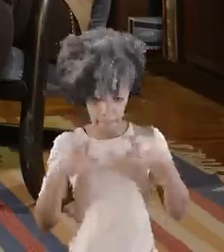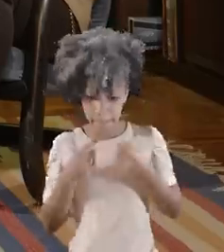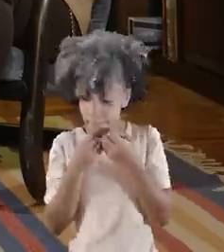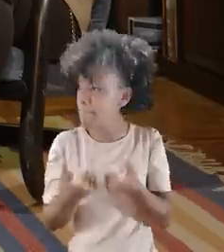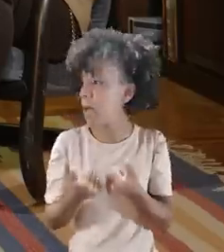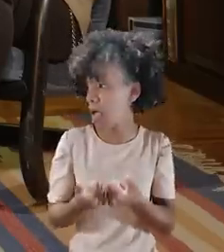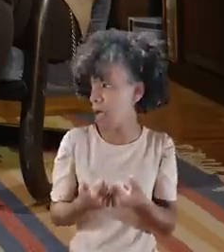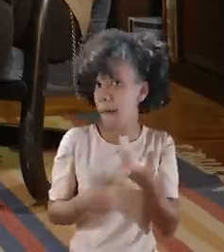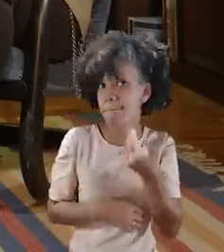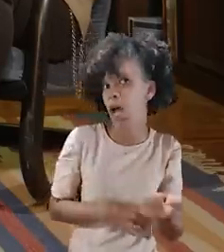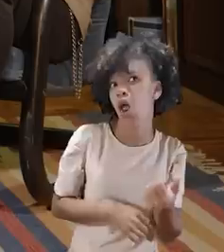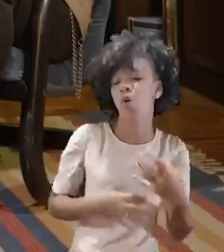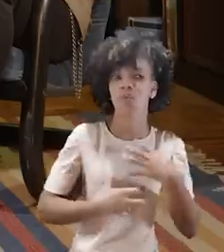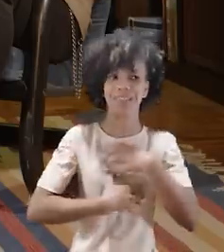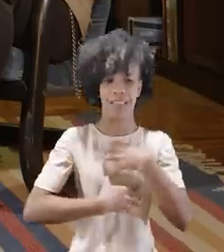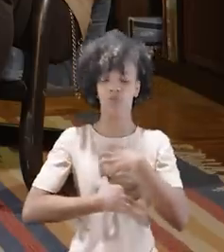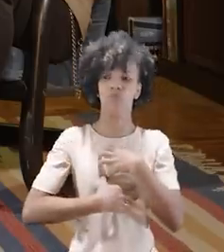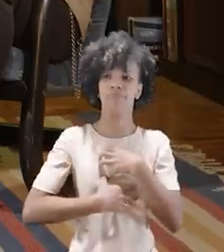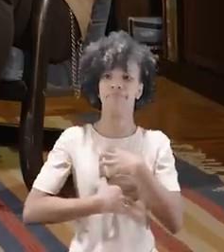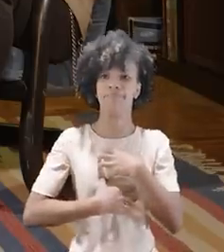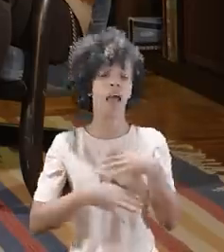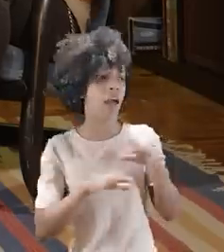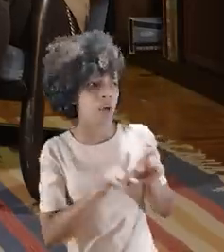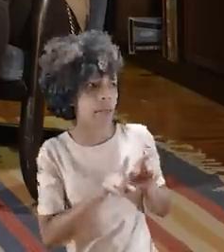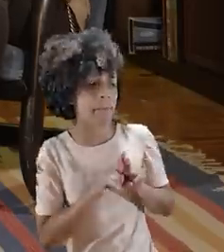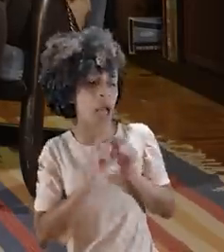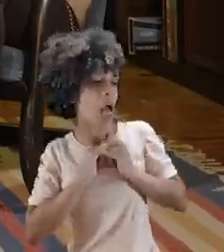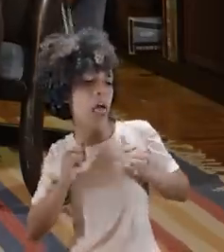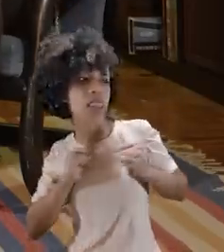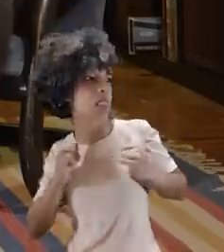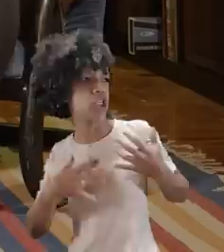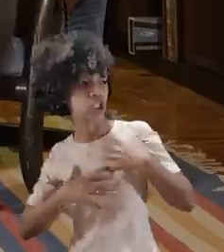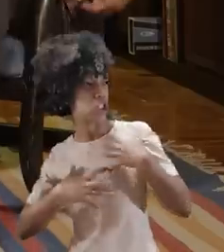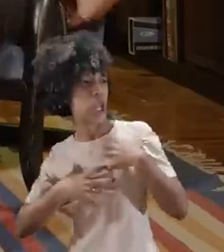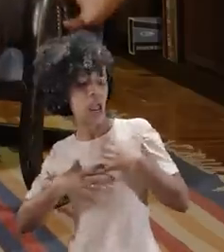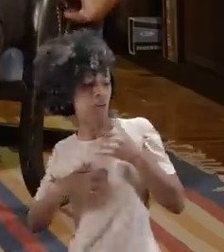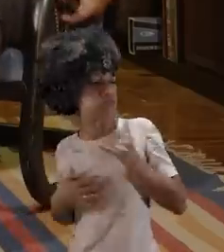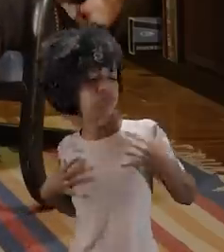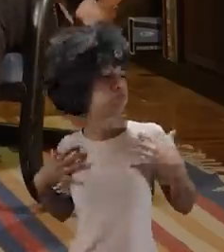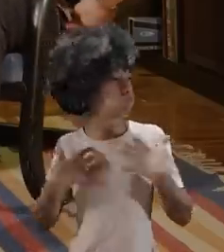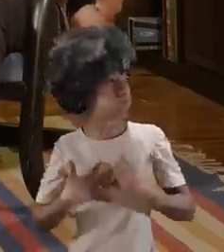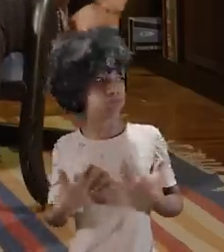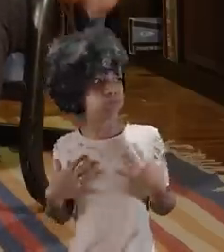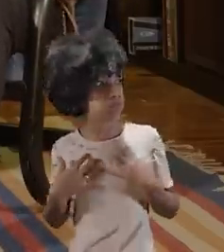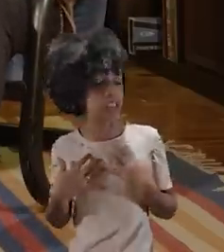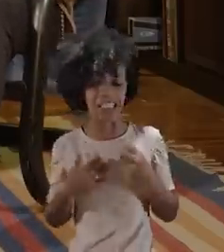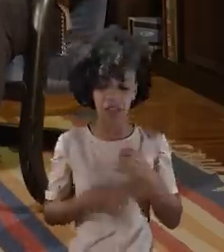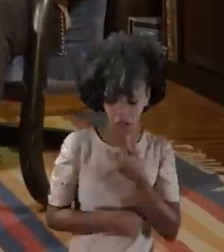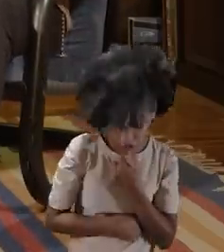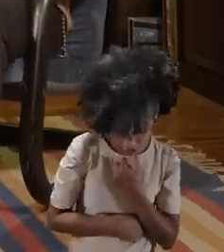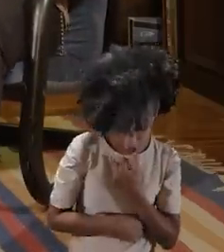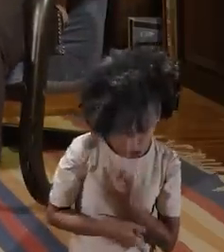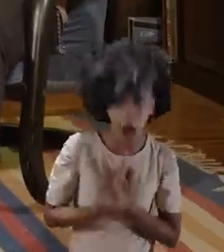tá bem e você faz as coisas melhor quando você sente mais digamos professor de energia energia mesmo assim do mesmo jeito assim